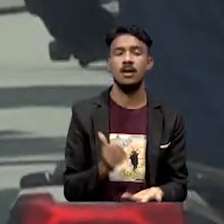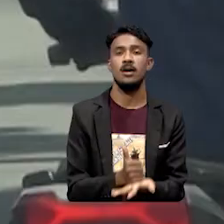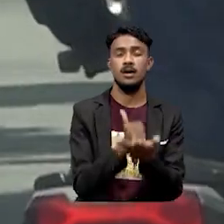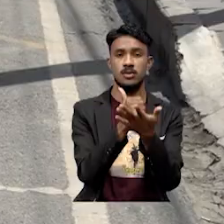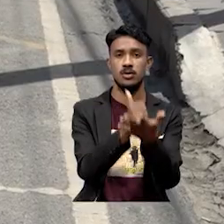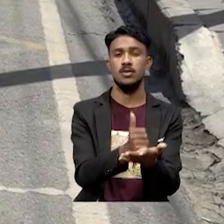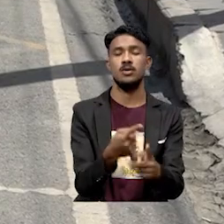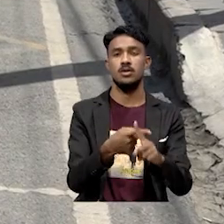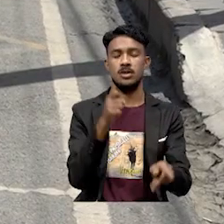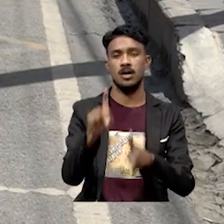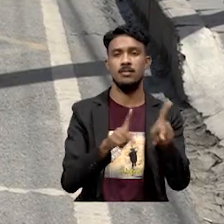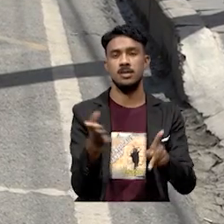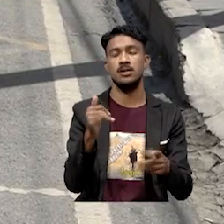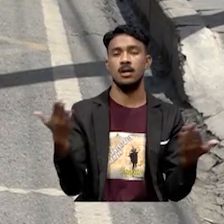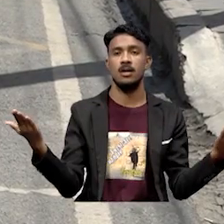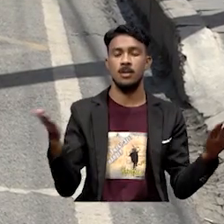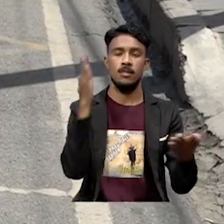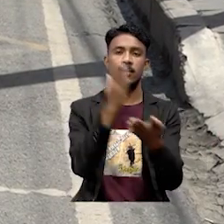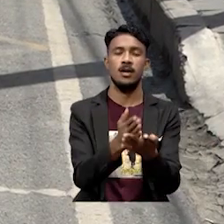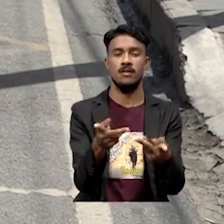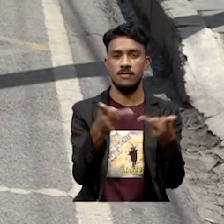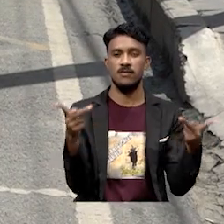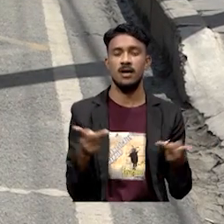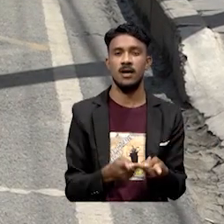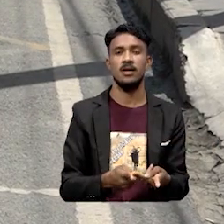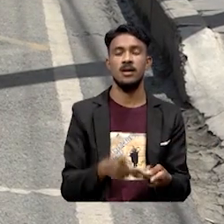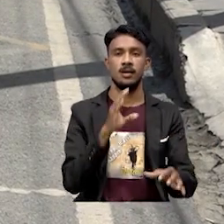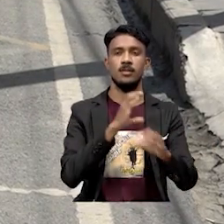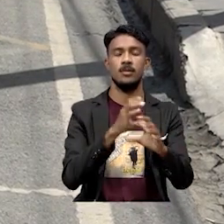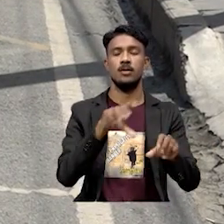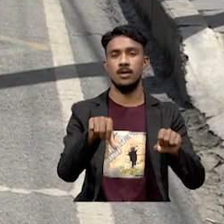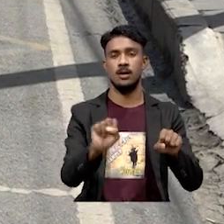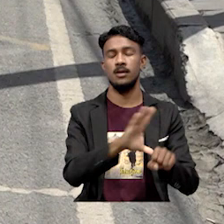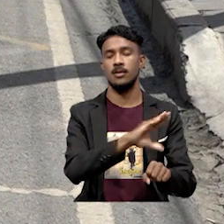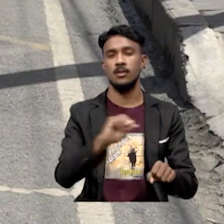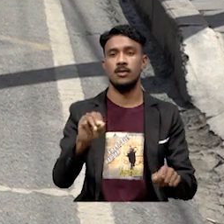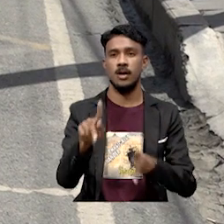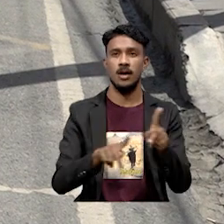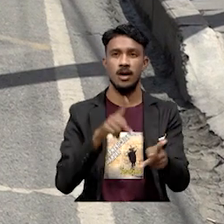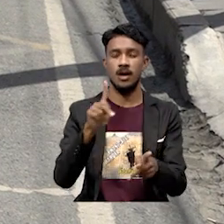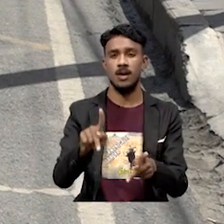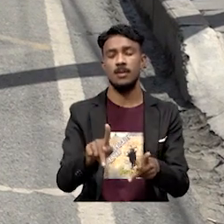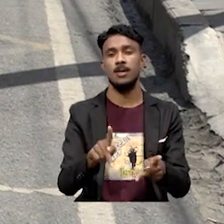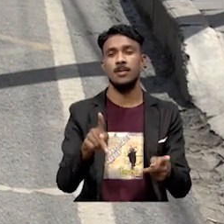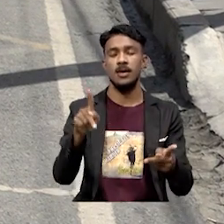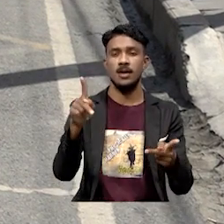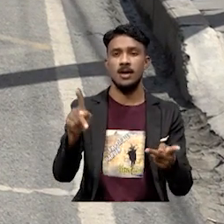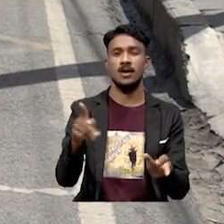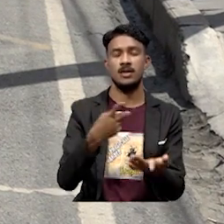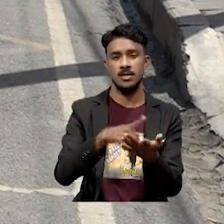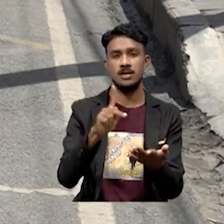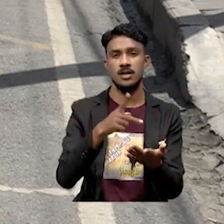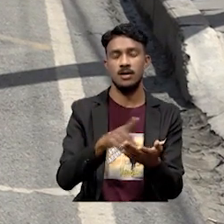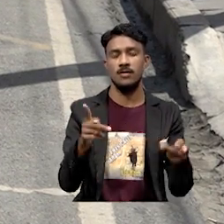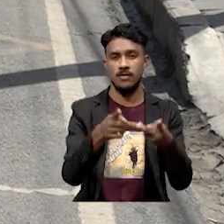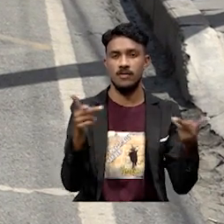receitas usi cidadão sira, nebe para e fatin estacionamento. Pessoal cobrança sirané be destaca e fatin estacionamento